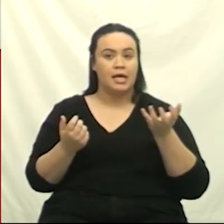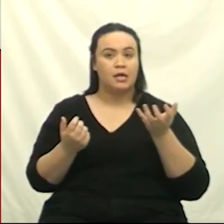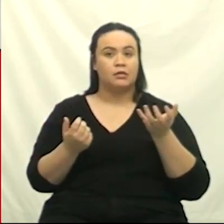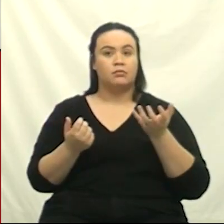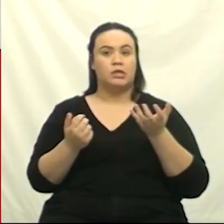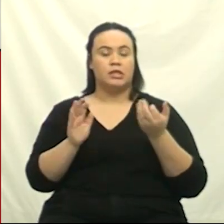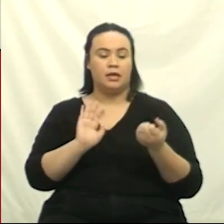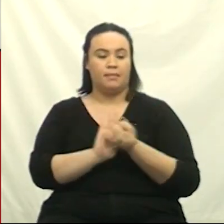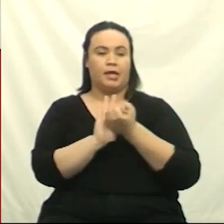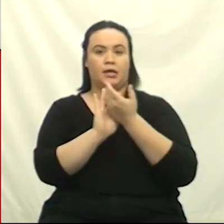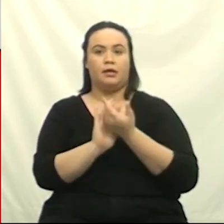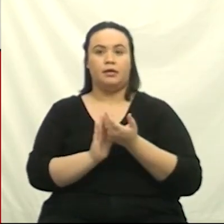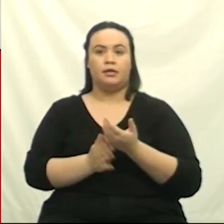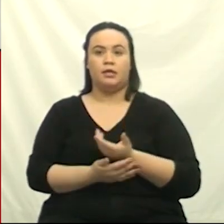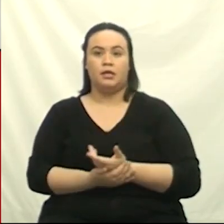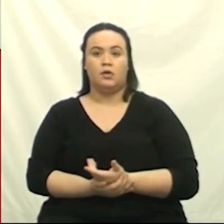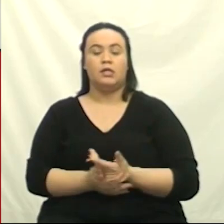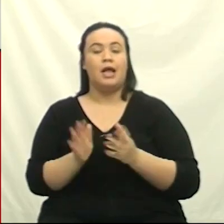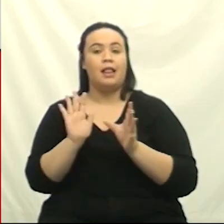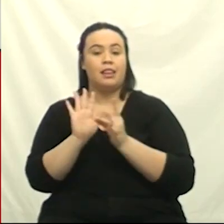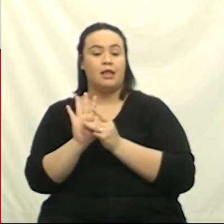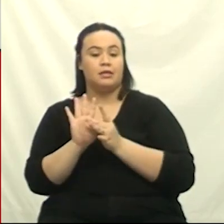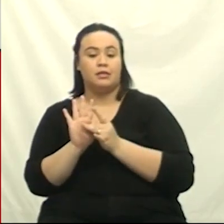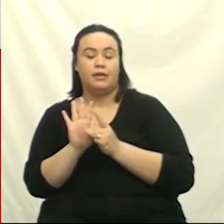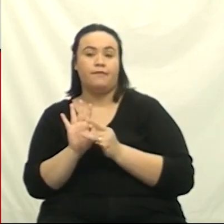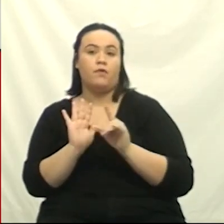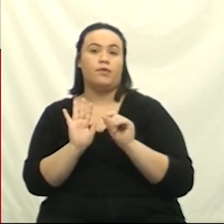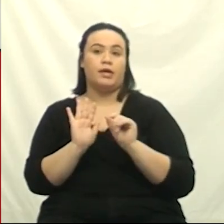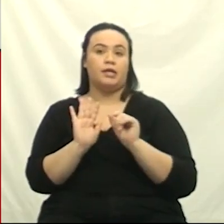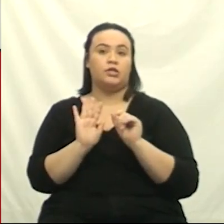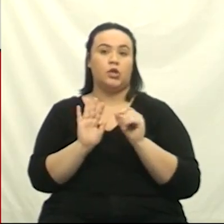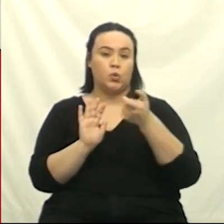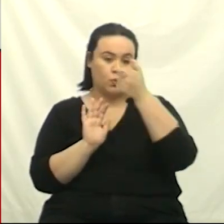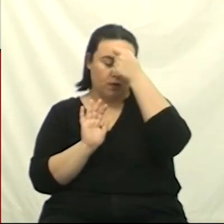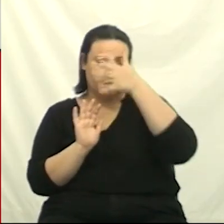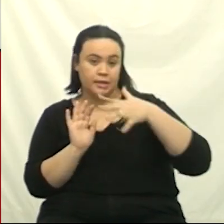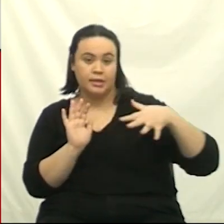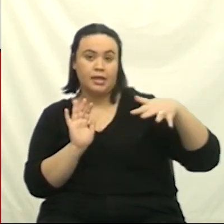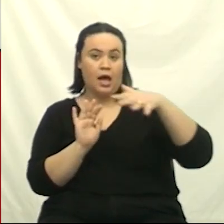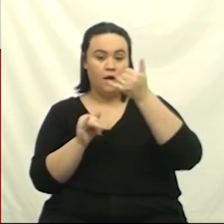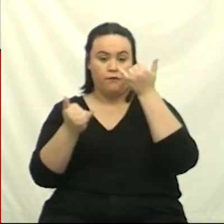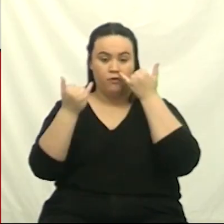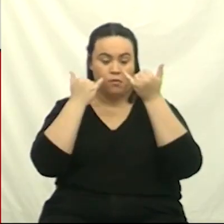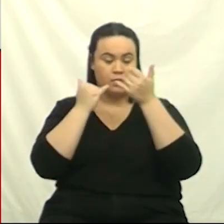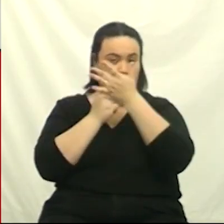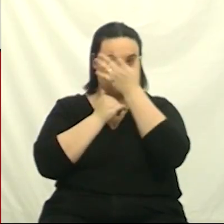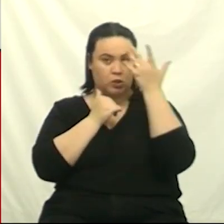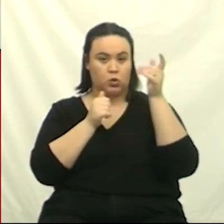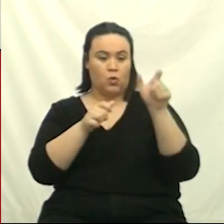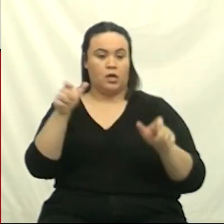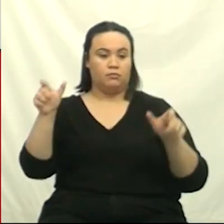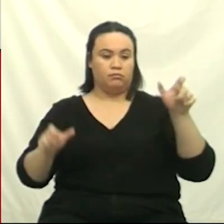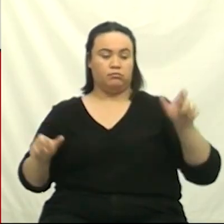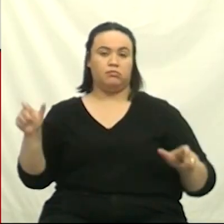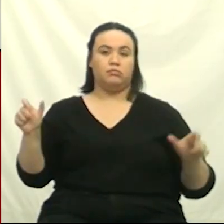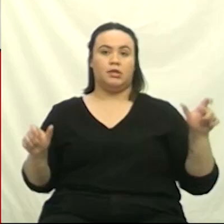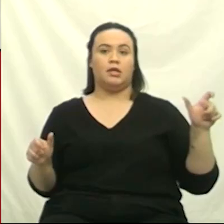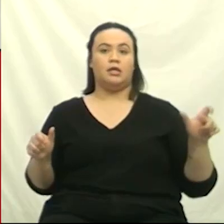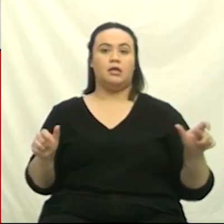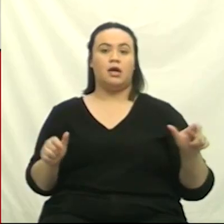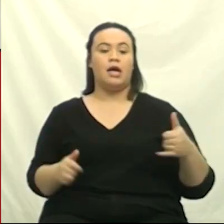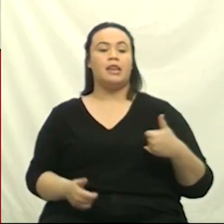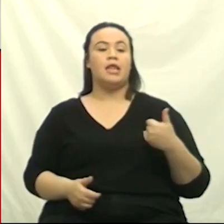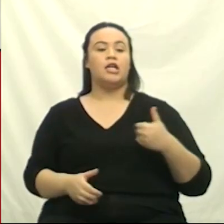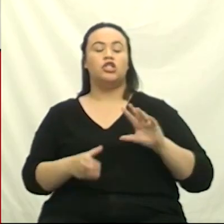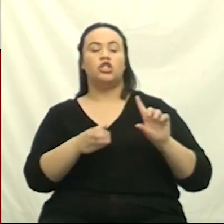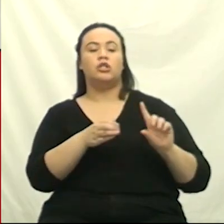essa identificação o adesivo é uma forma de conscientizar e informar os demais motoristas acerca da